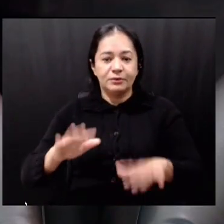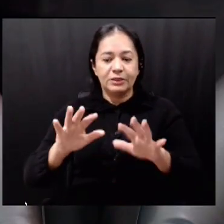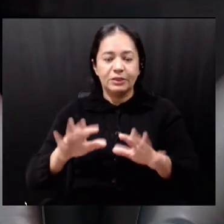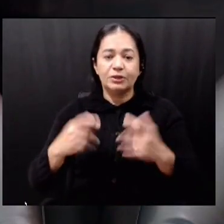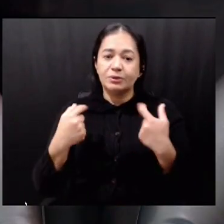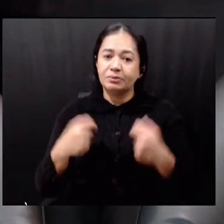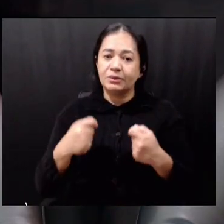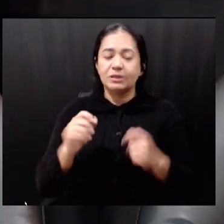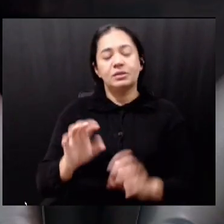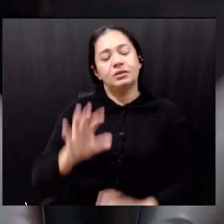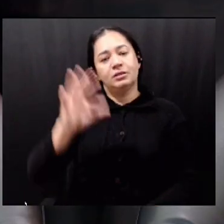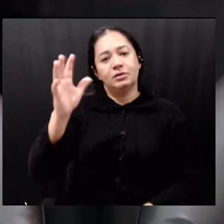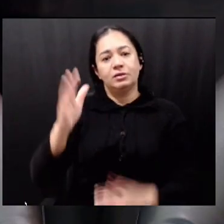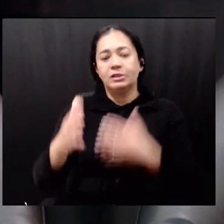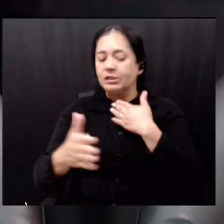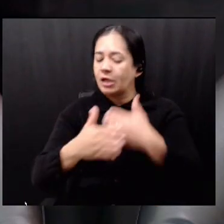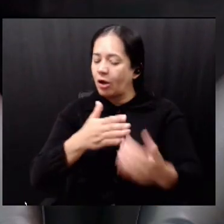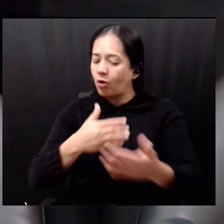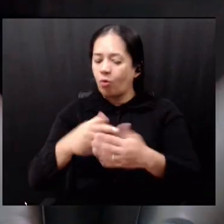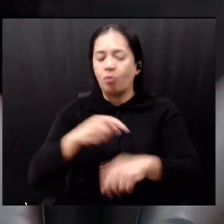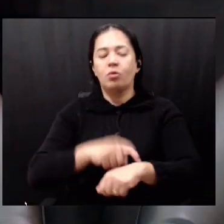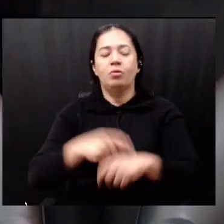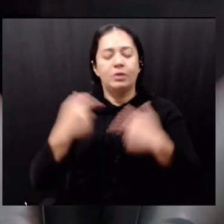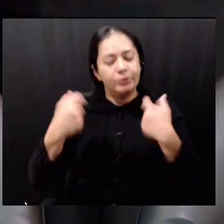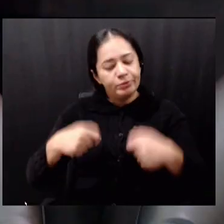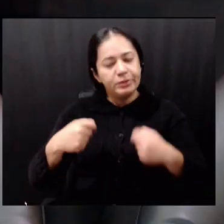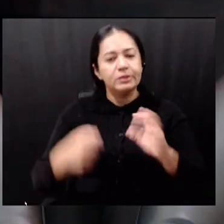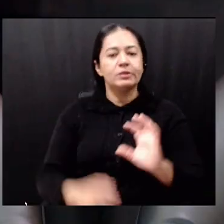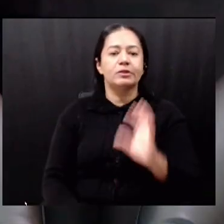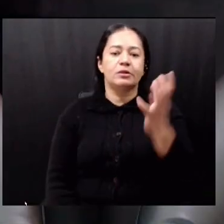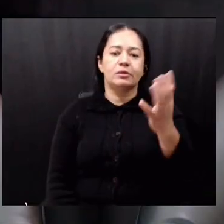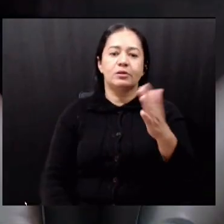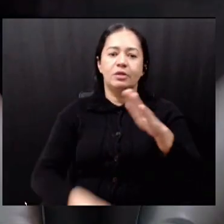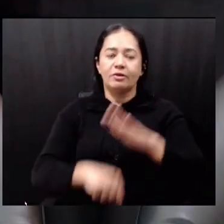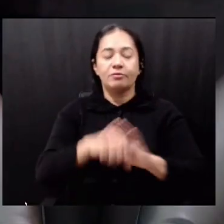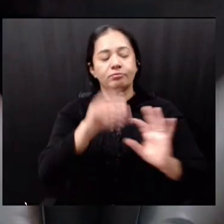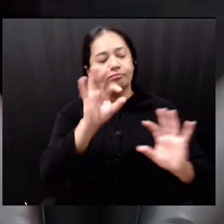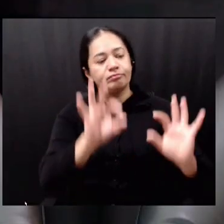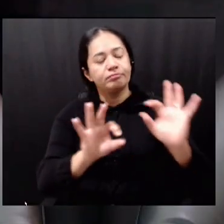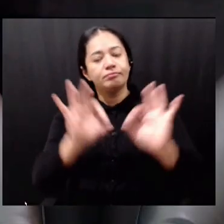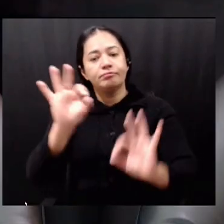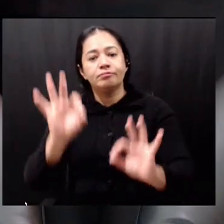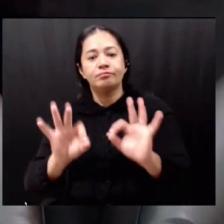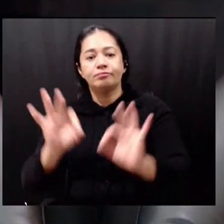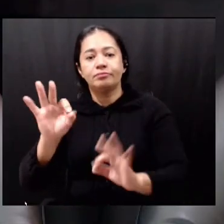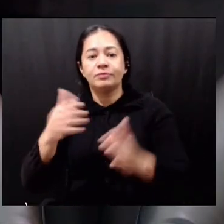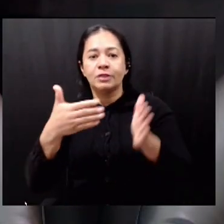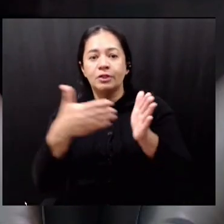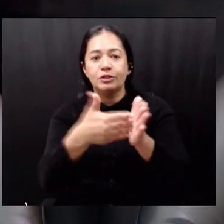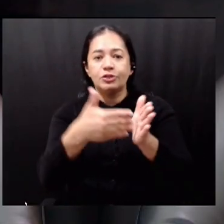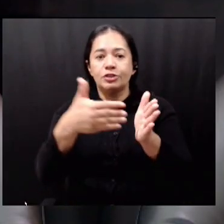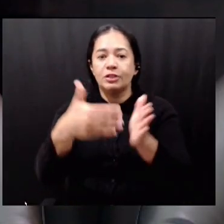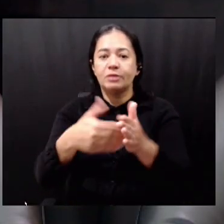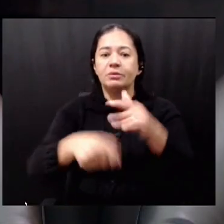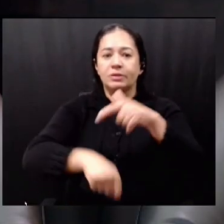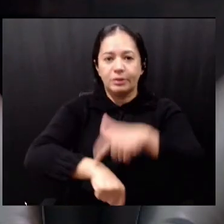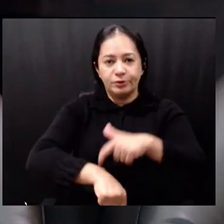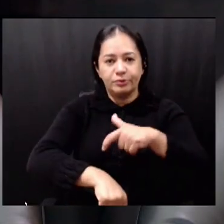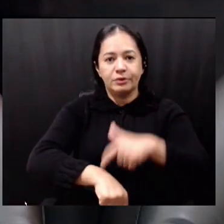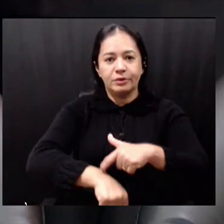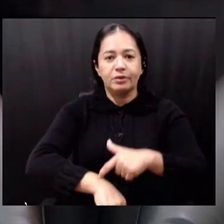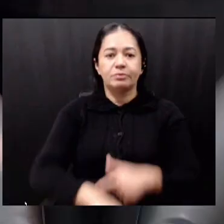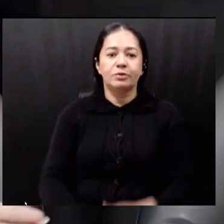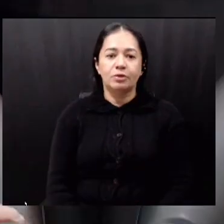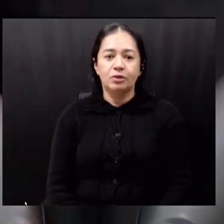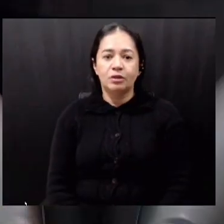em algum momento do dia e fazendo esse ajuste de ir limitando o tempo mesmo de